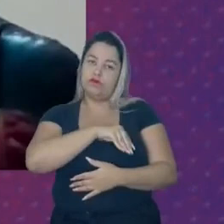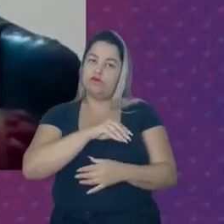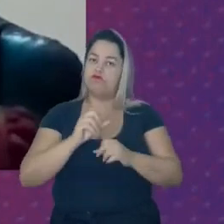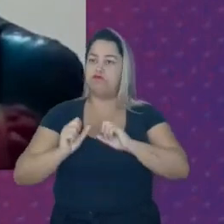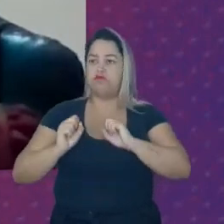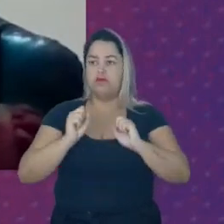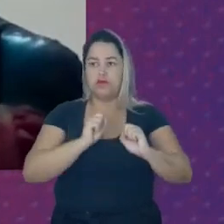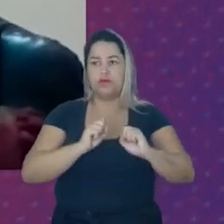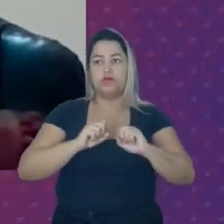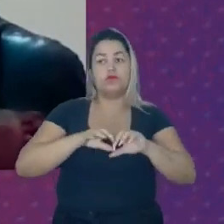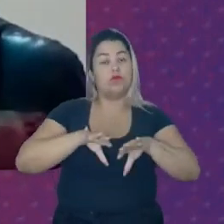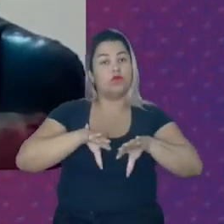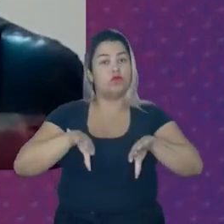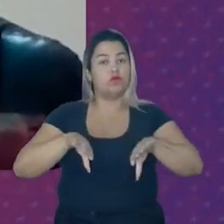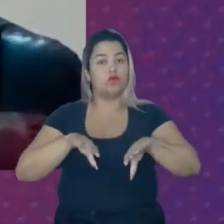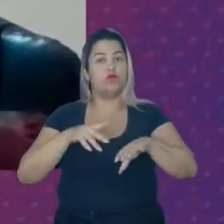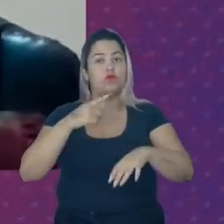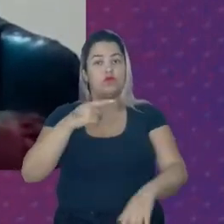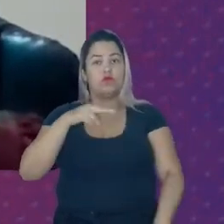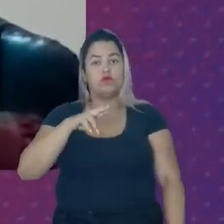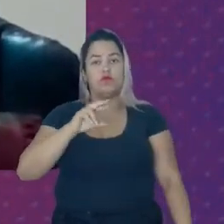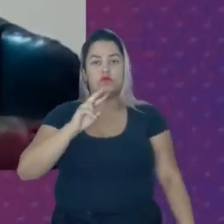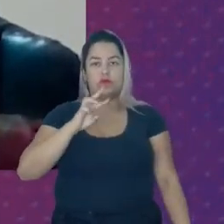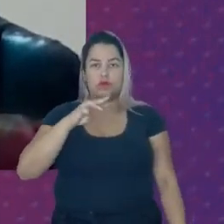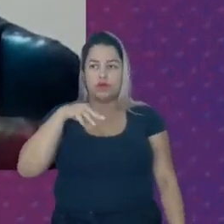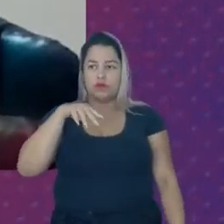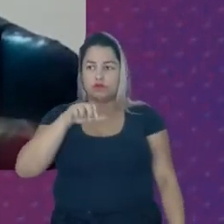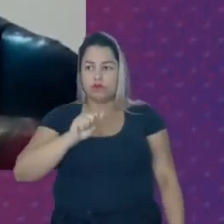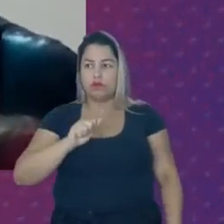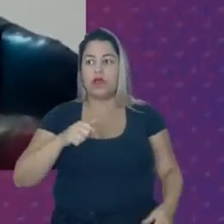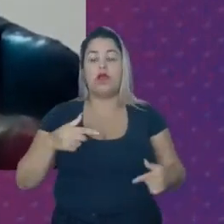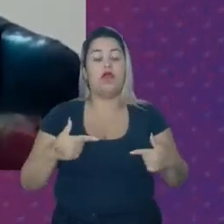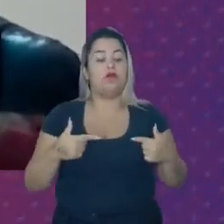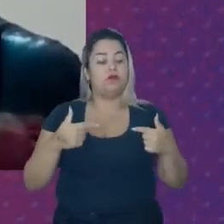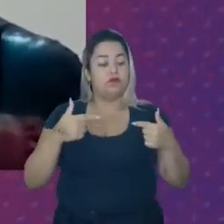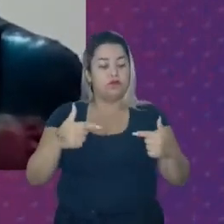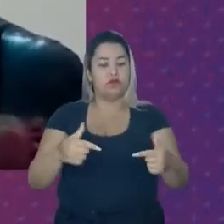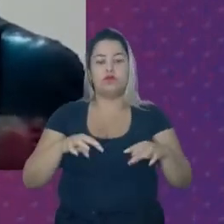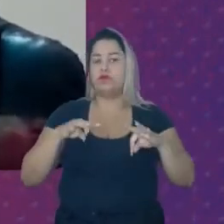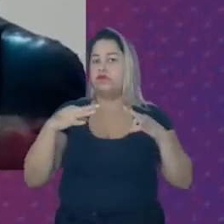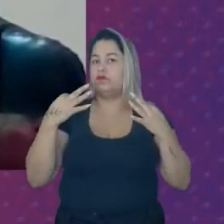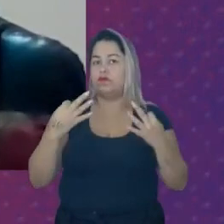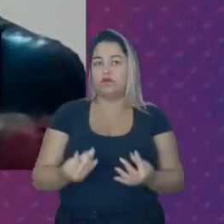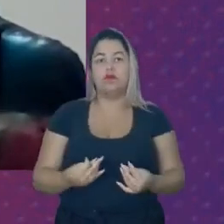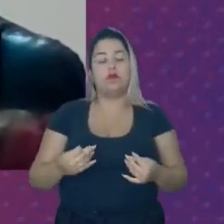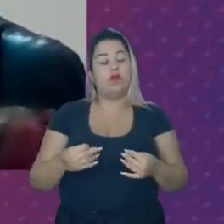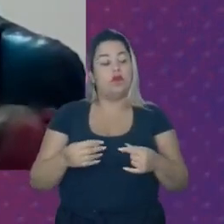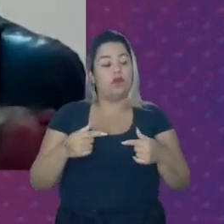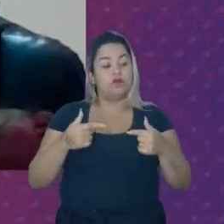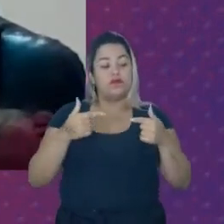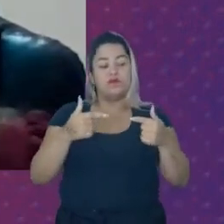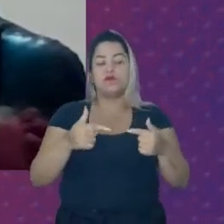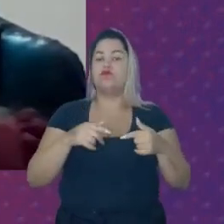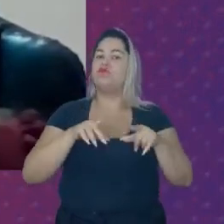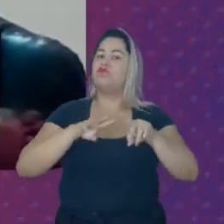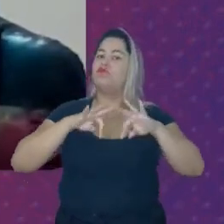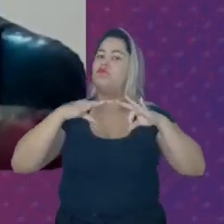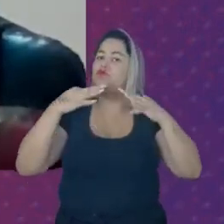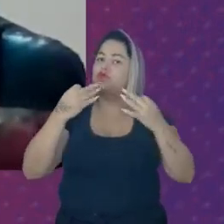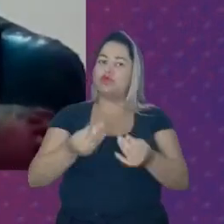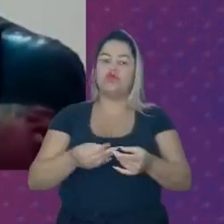do programa. É um desafio grande para todas as gestões. Esse desafio perpassa por todos os